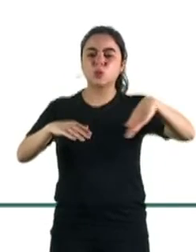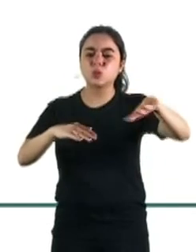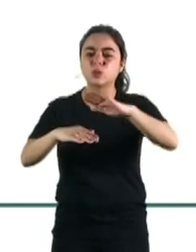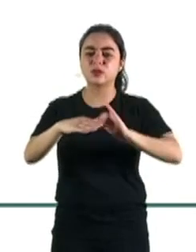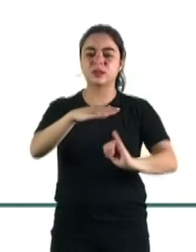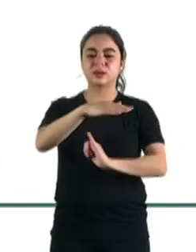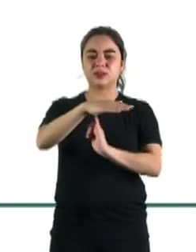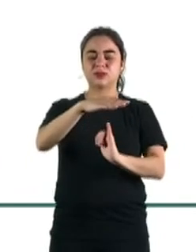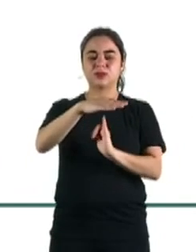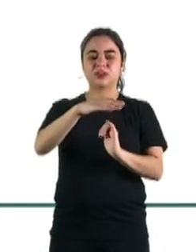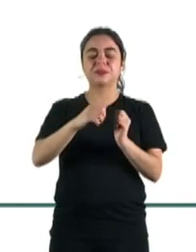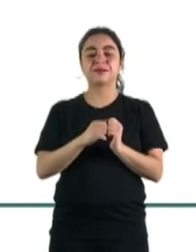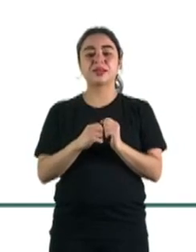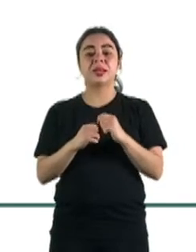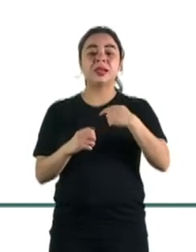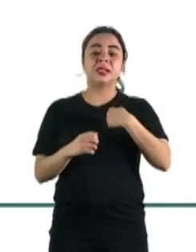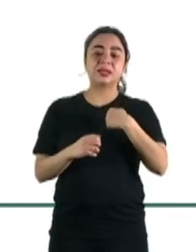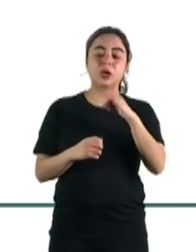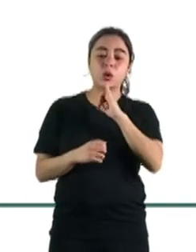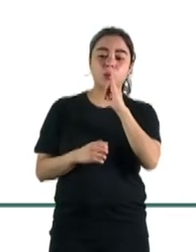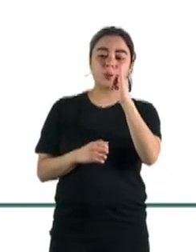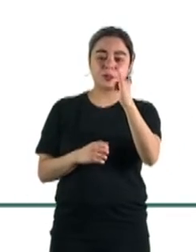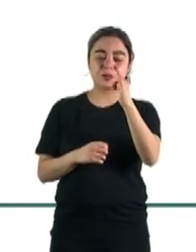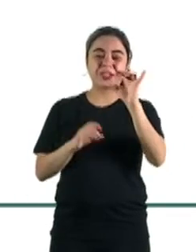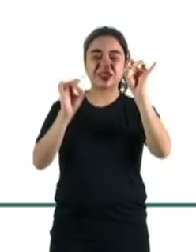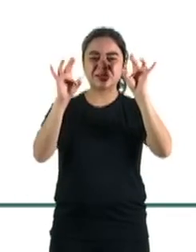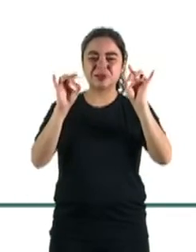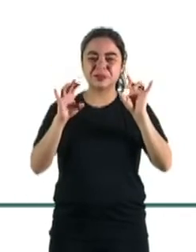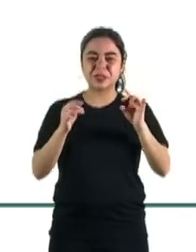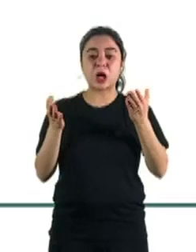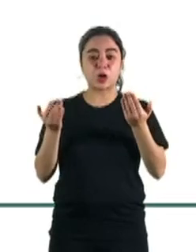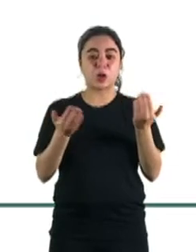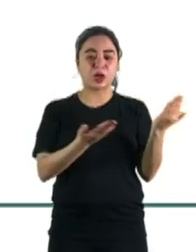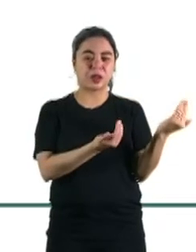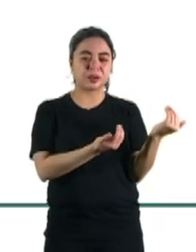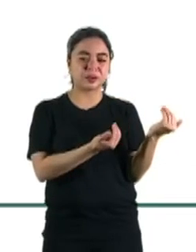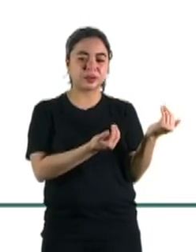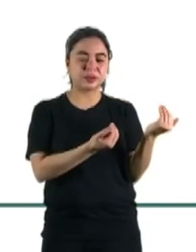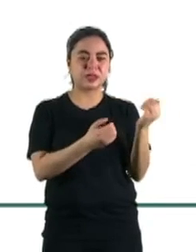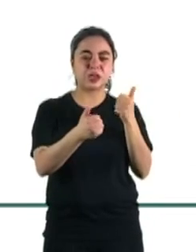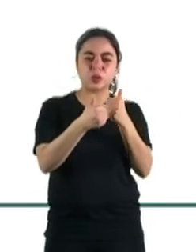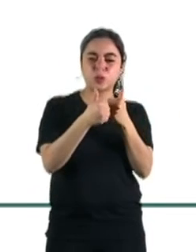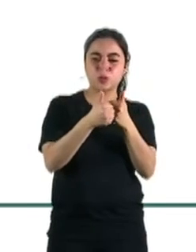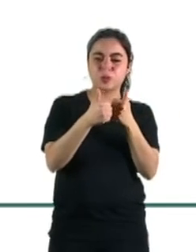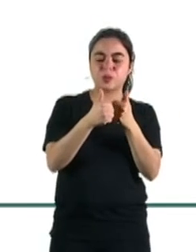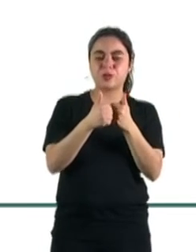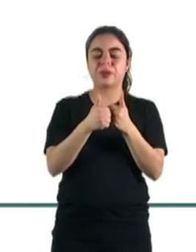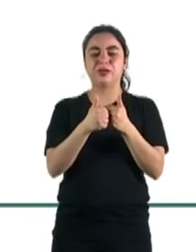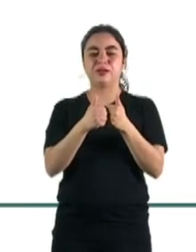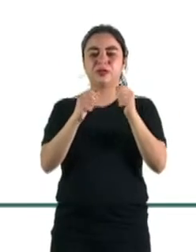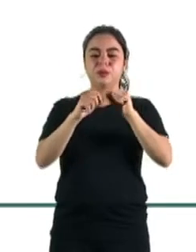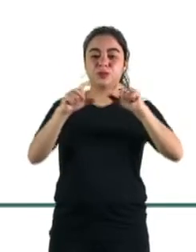eu diria a vocês que, especialmente para os mais jovens que estão aqui acompanhando o painel,